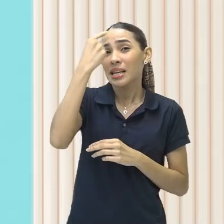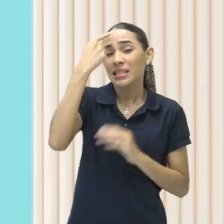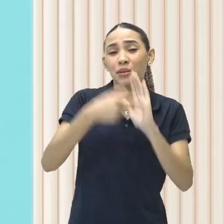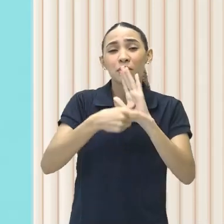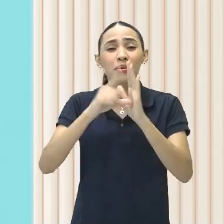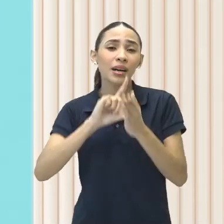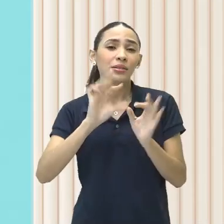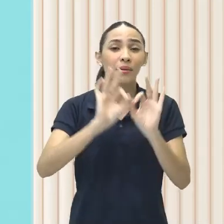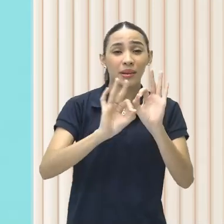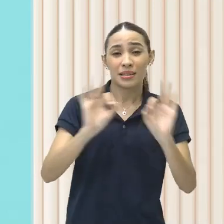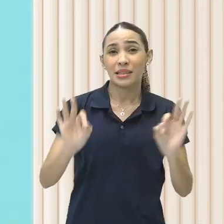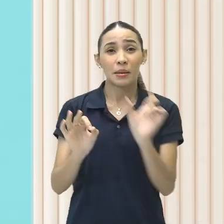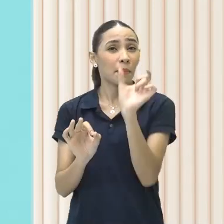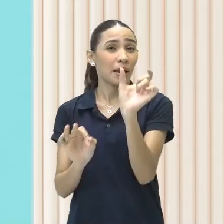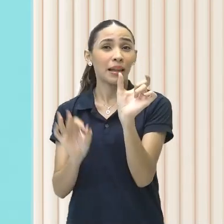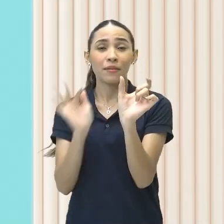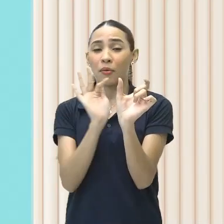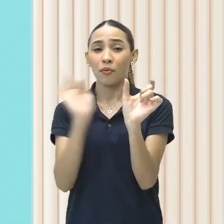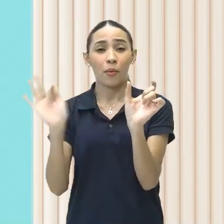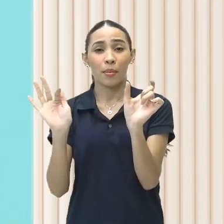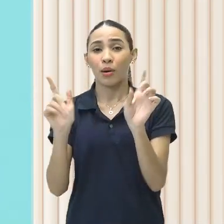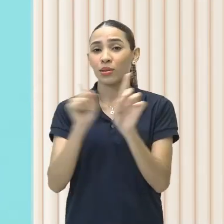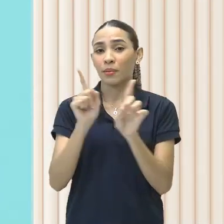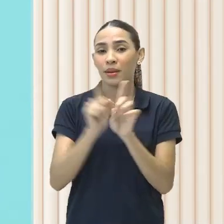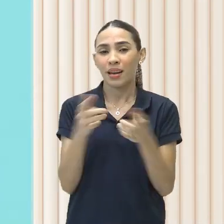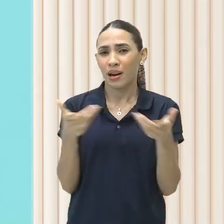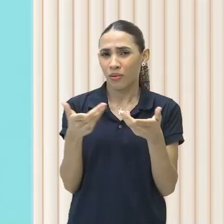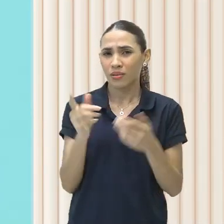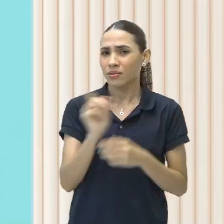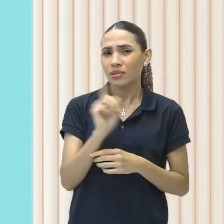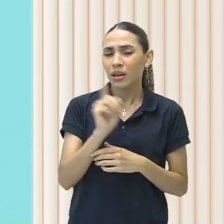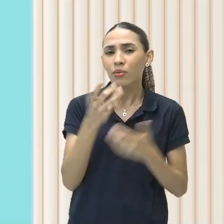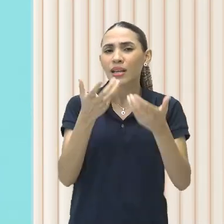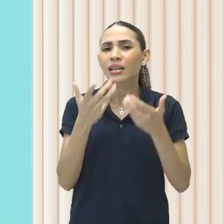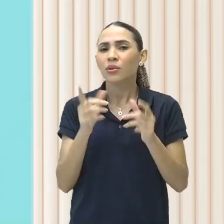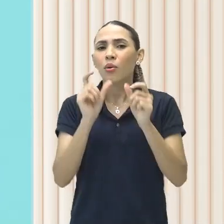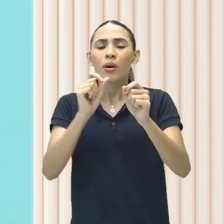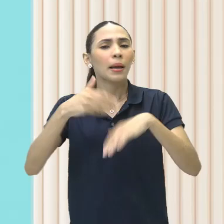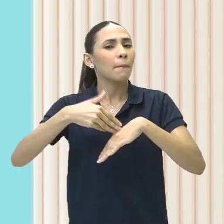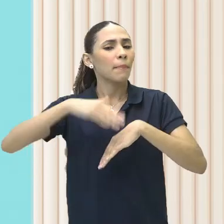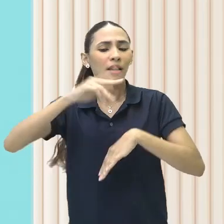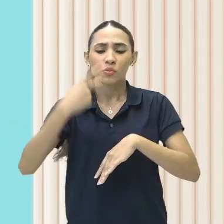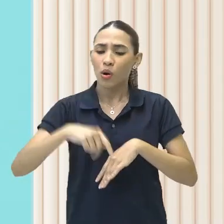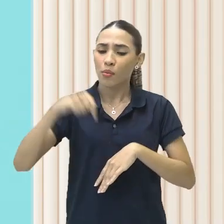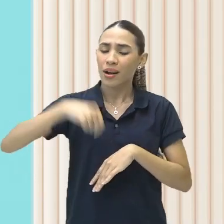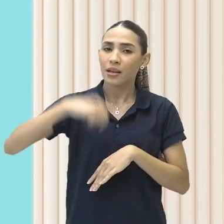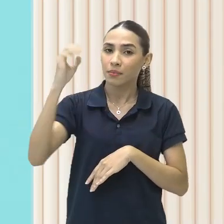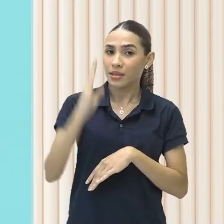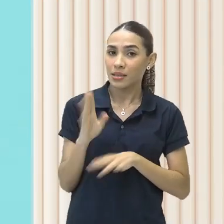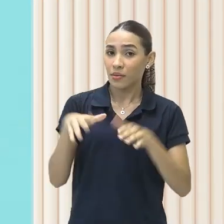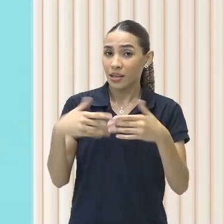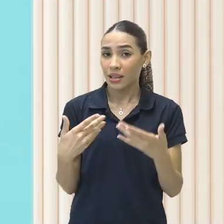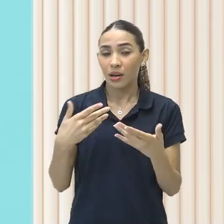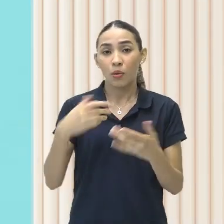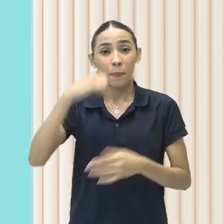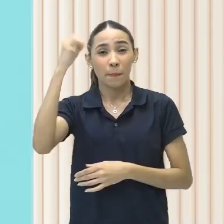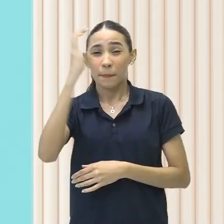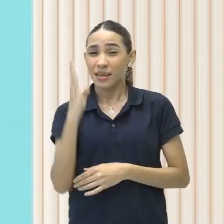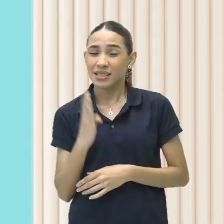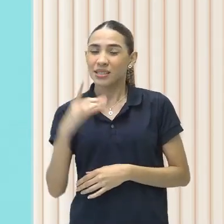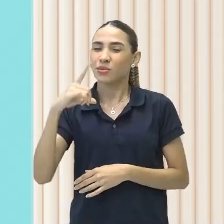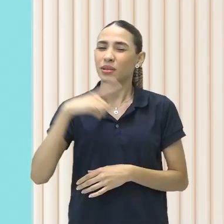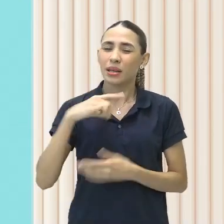pensado, a palavra mais culta possível. Agora, não, eles queriam mostrar algo base do Brasil, então, como o nosso Brasil tem